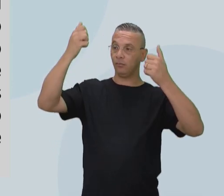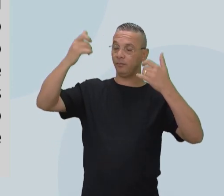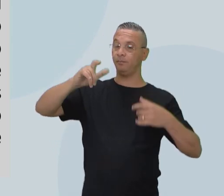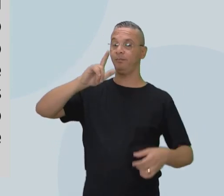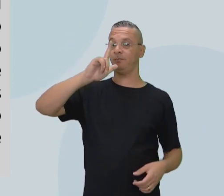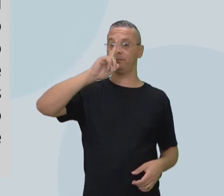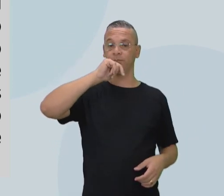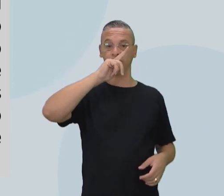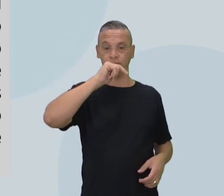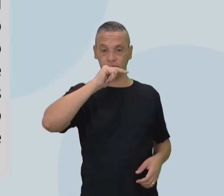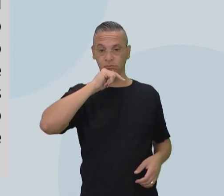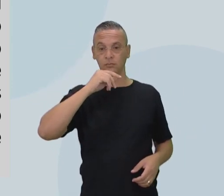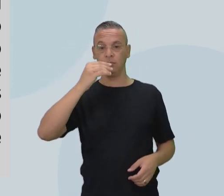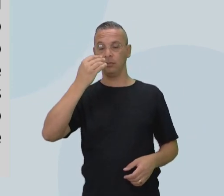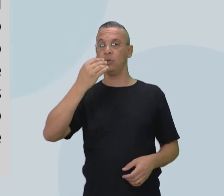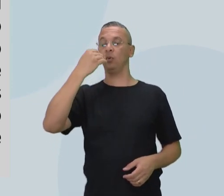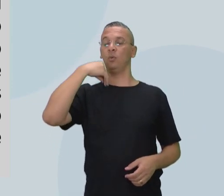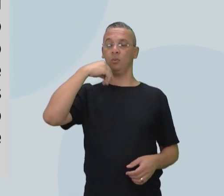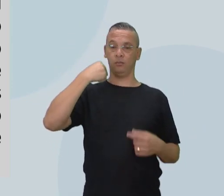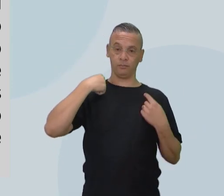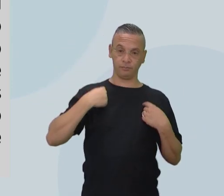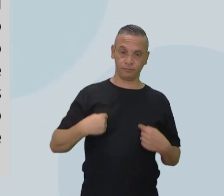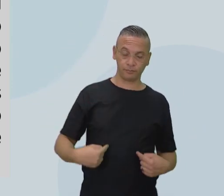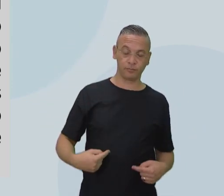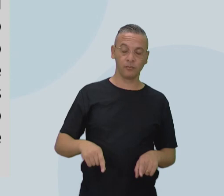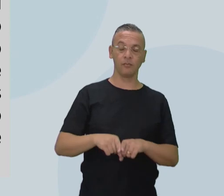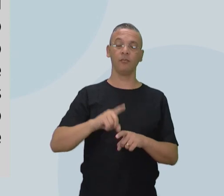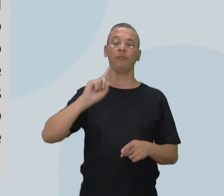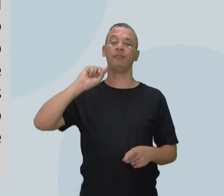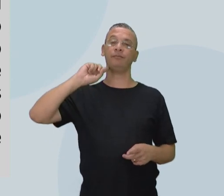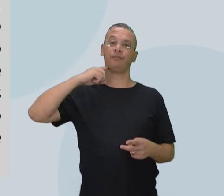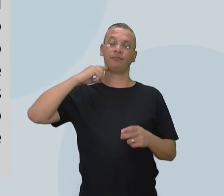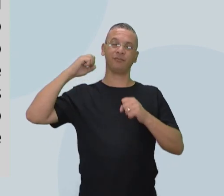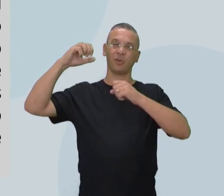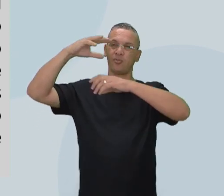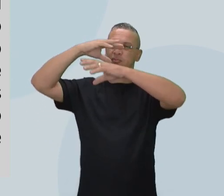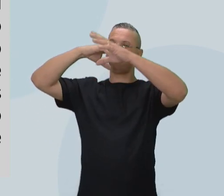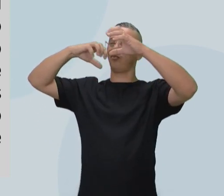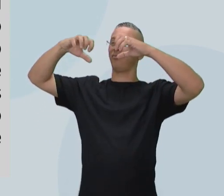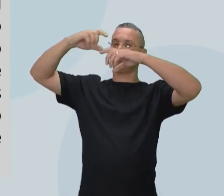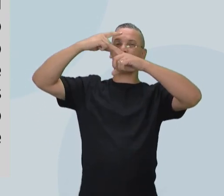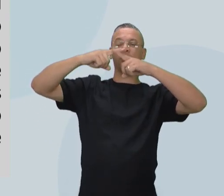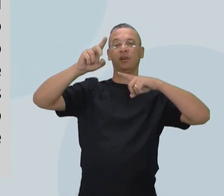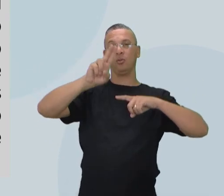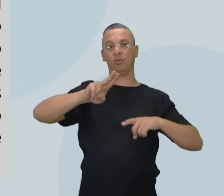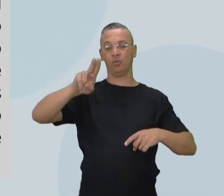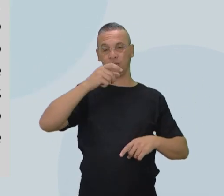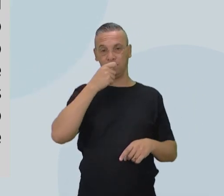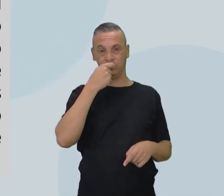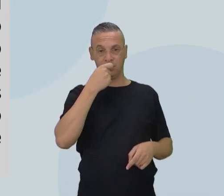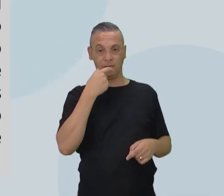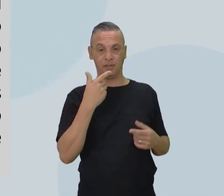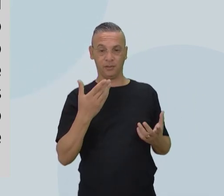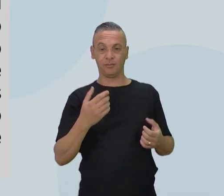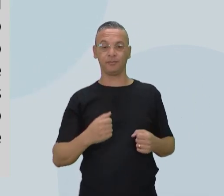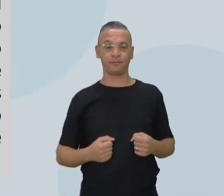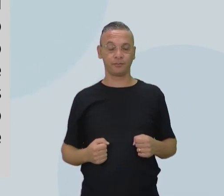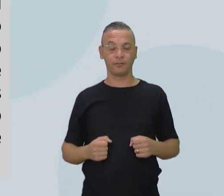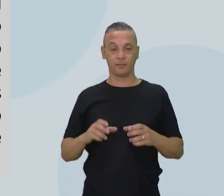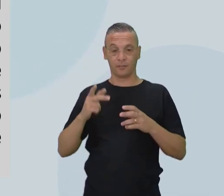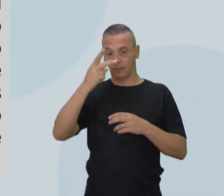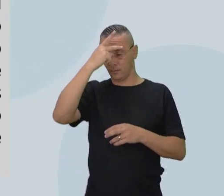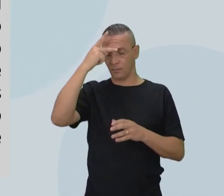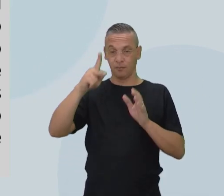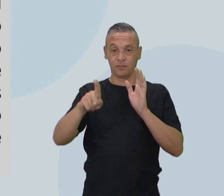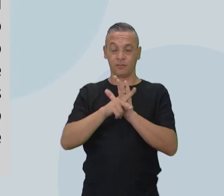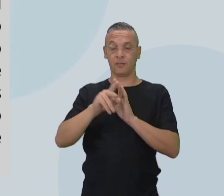destinada ao consumo humano, poluição esta decorrente do uso de pesticidas ou agrotóxicos na lavoura. Os europeus,